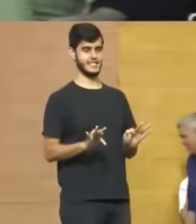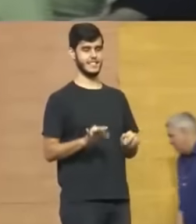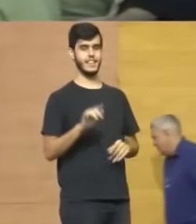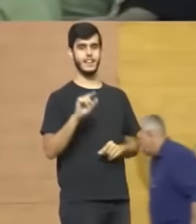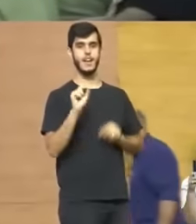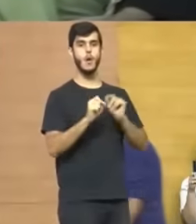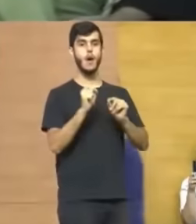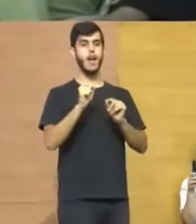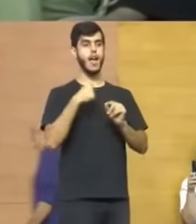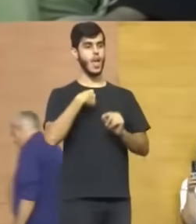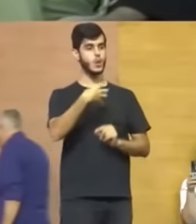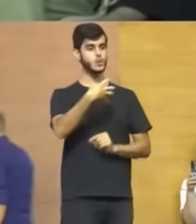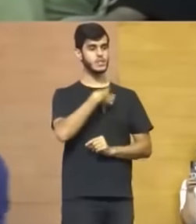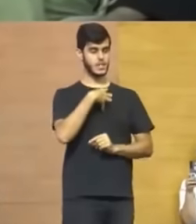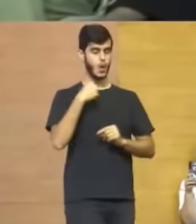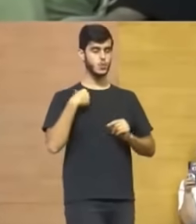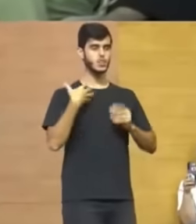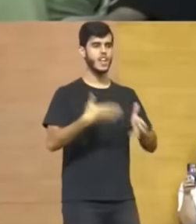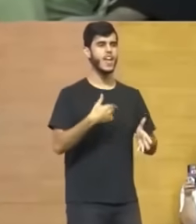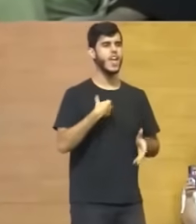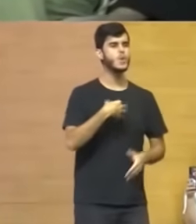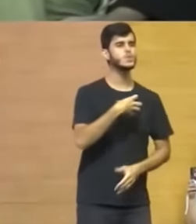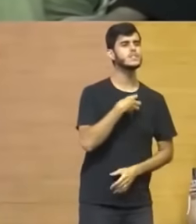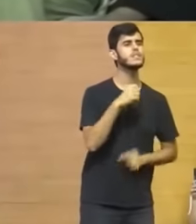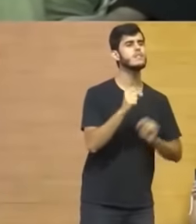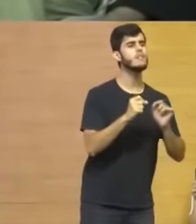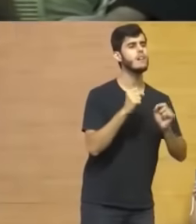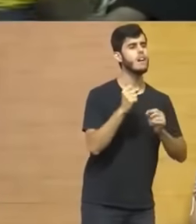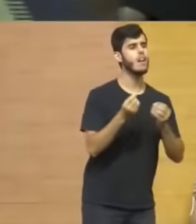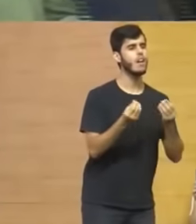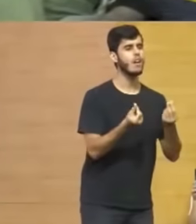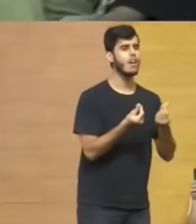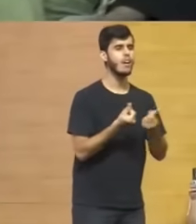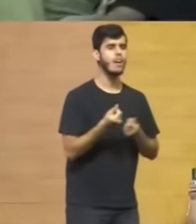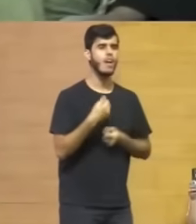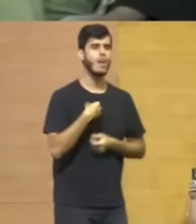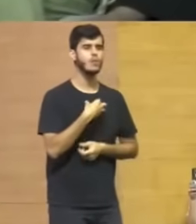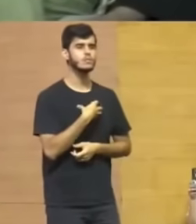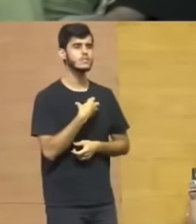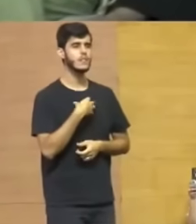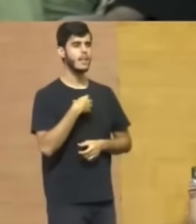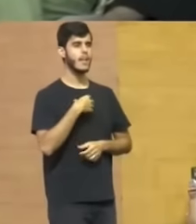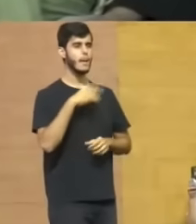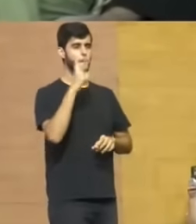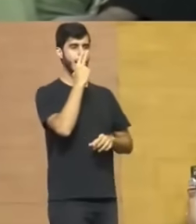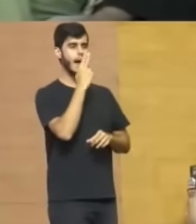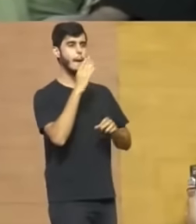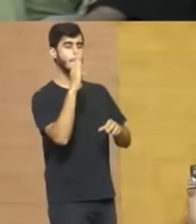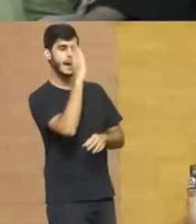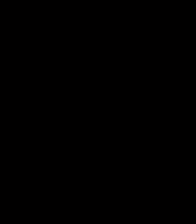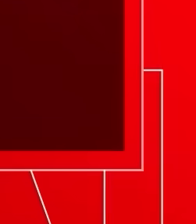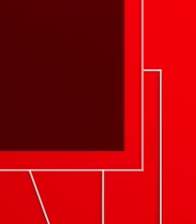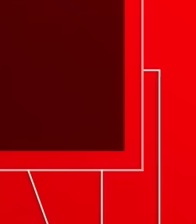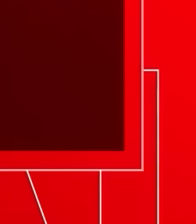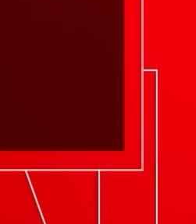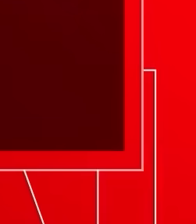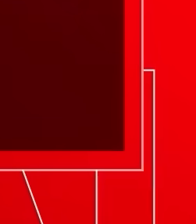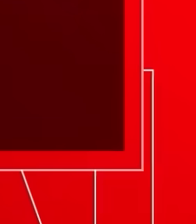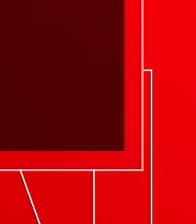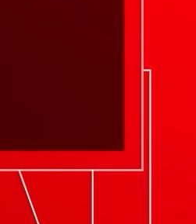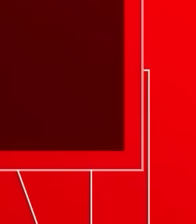a minha sensação quando eu cheguei? É que o Brasil tinha sido descoberto em 1º de janeiro de 2019.